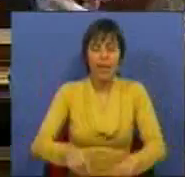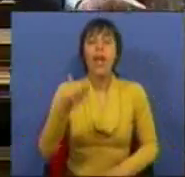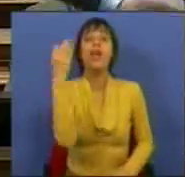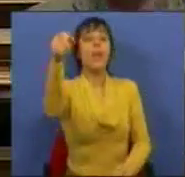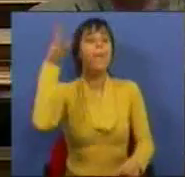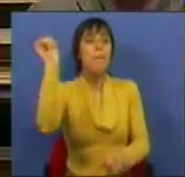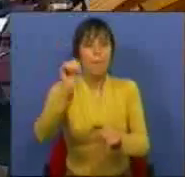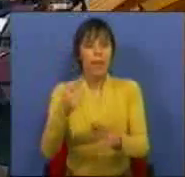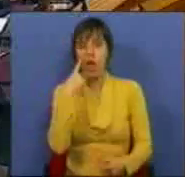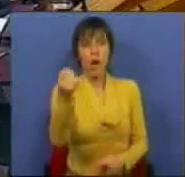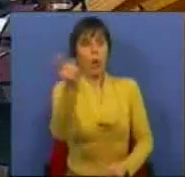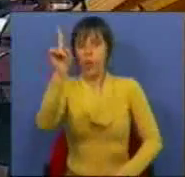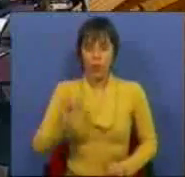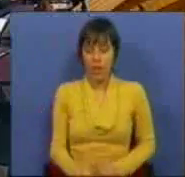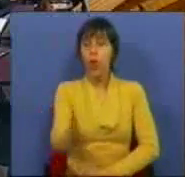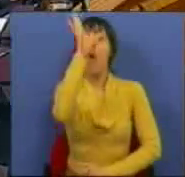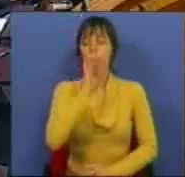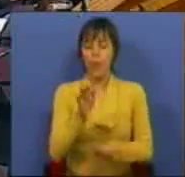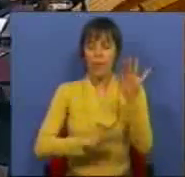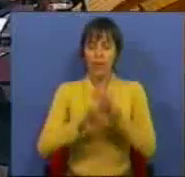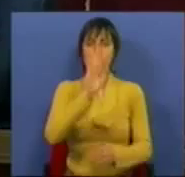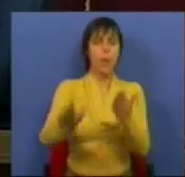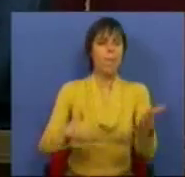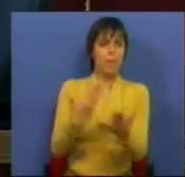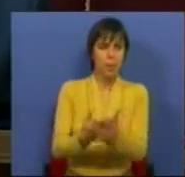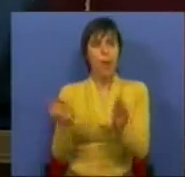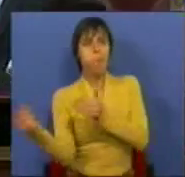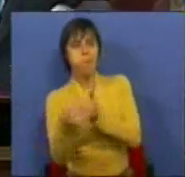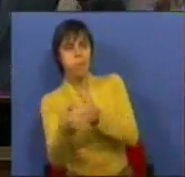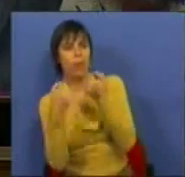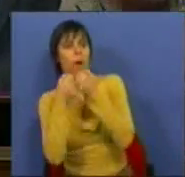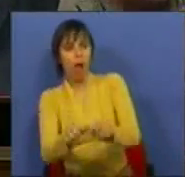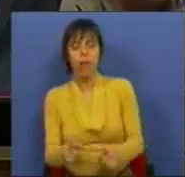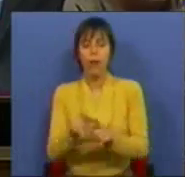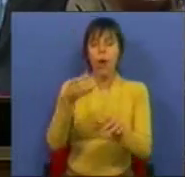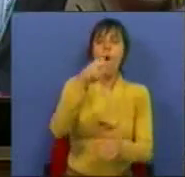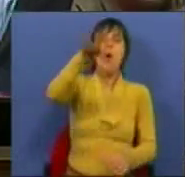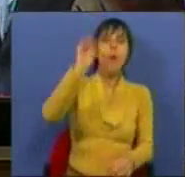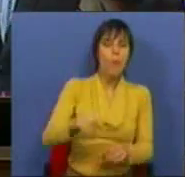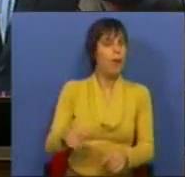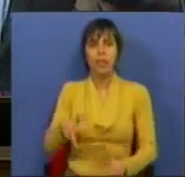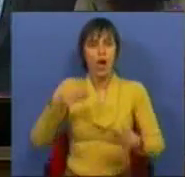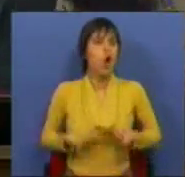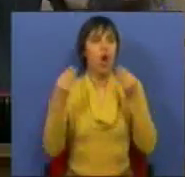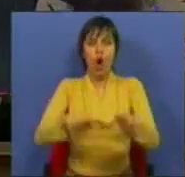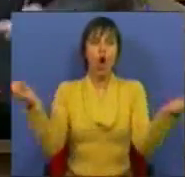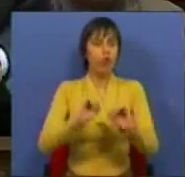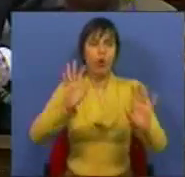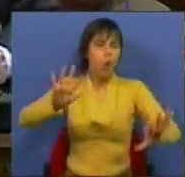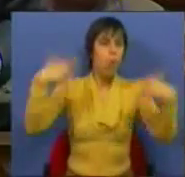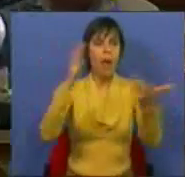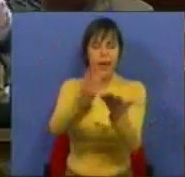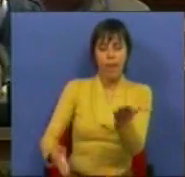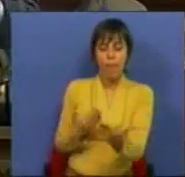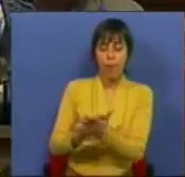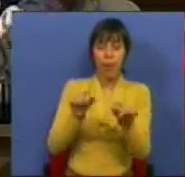Partido Socialista não reconhece. O Governo fez propostas nos bastidores. Não, o Partido Socialista não apresentou qualquer